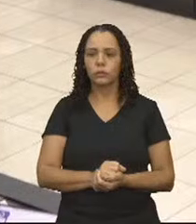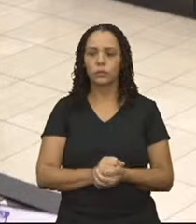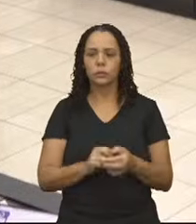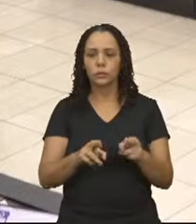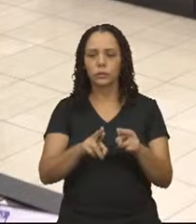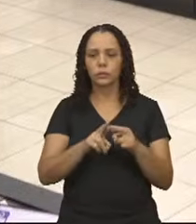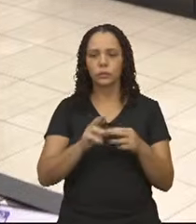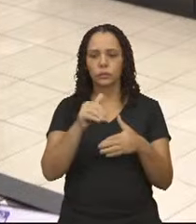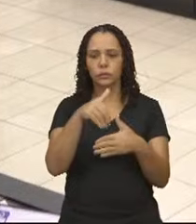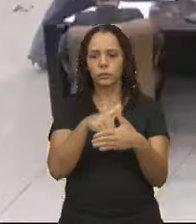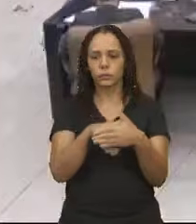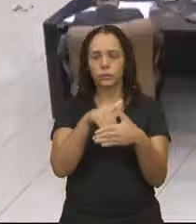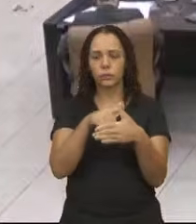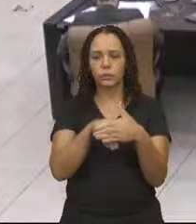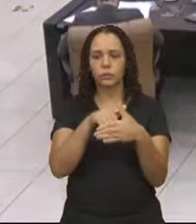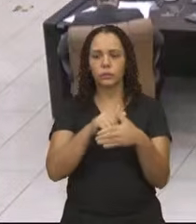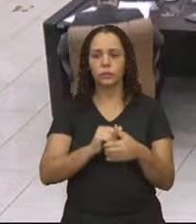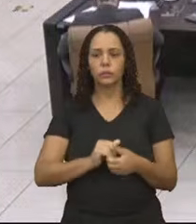Requerimento em votação.